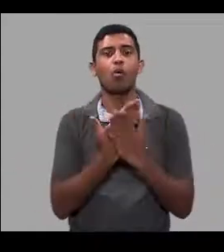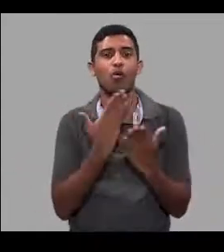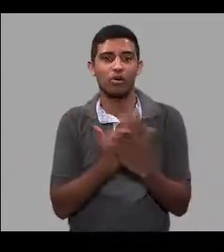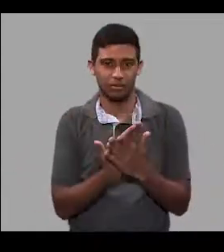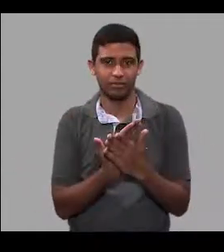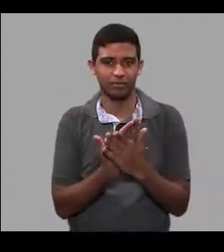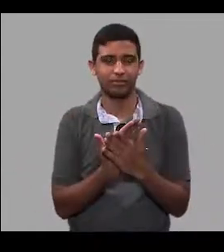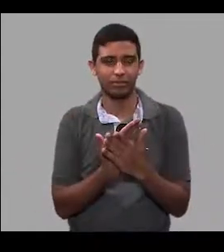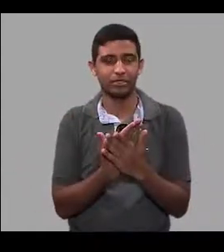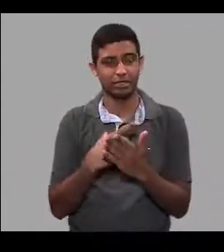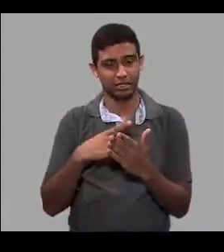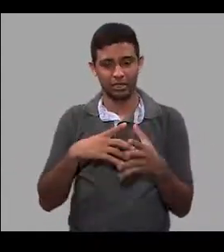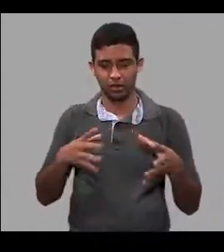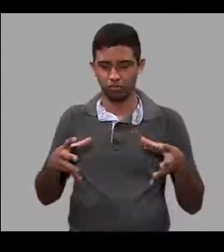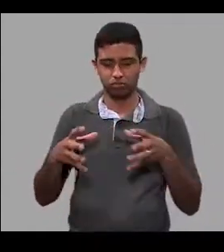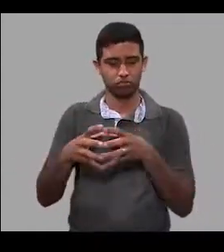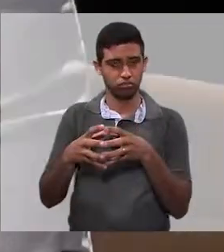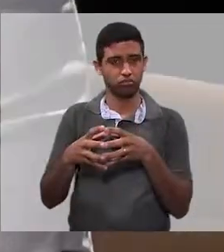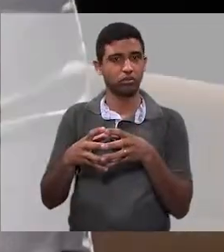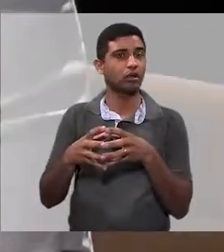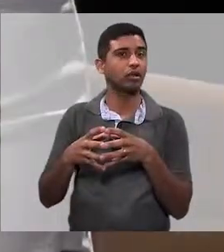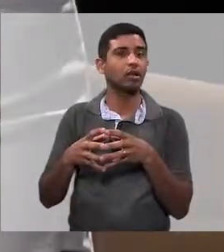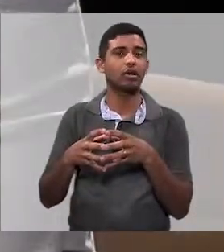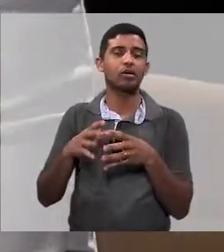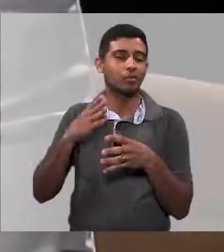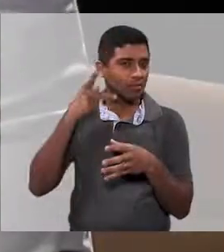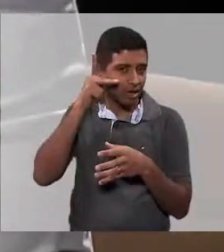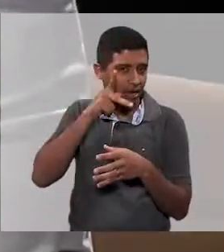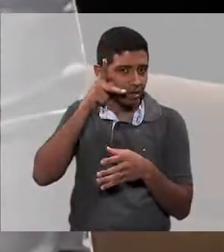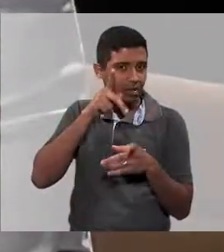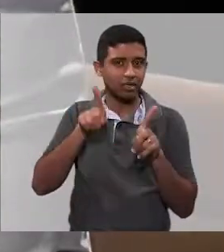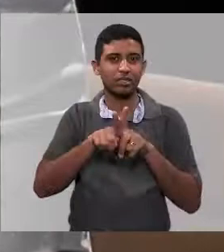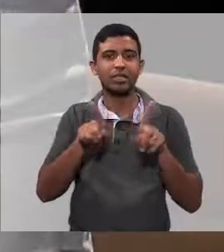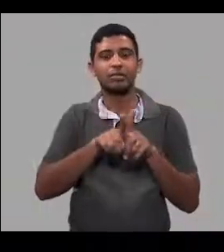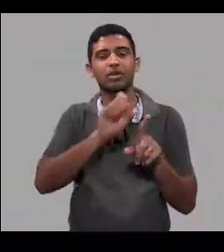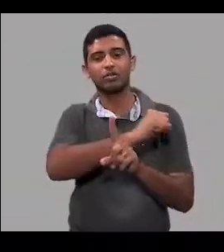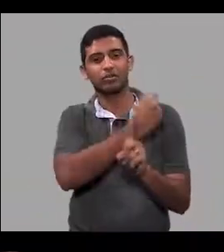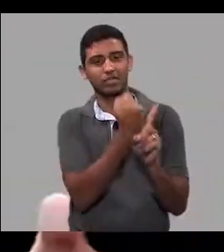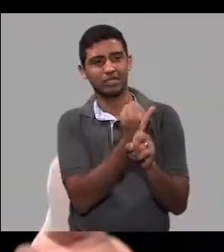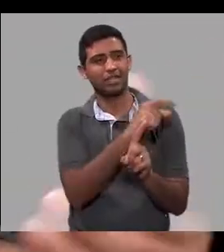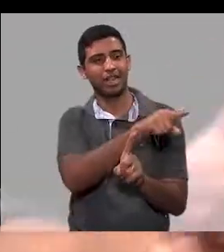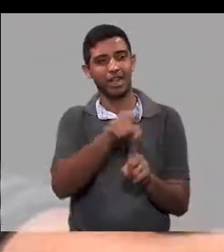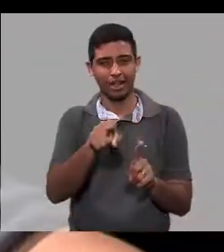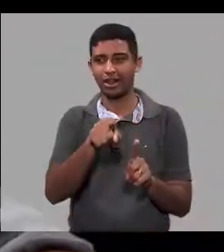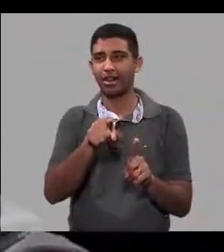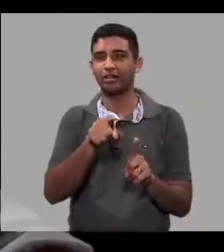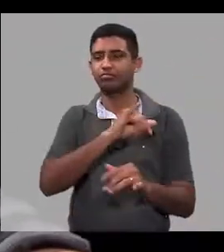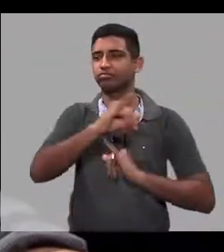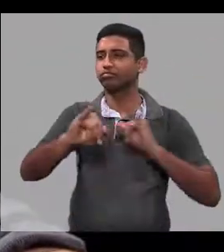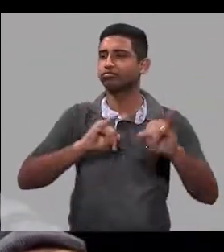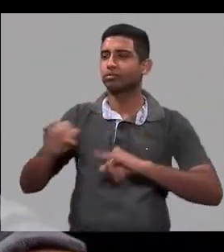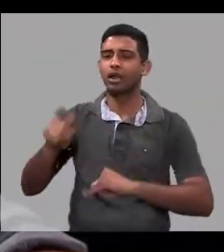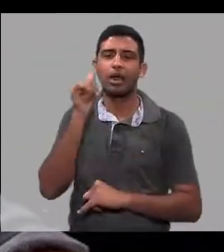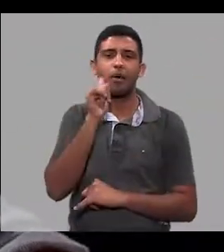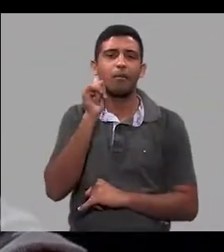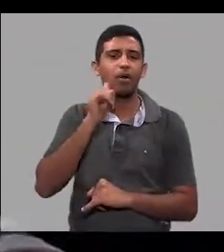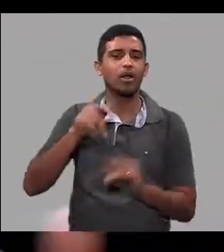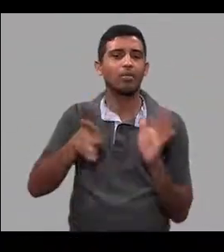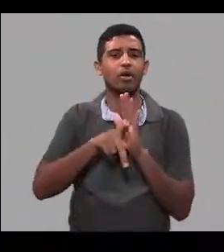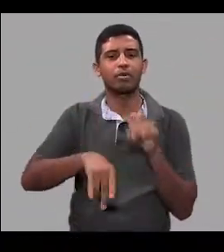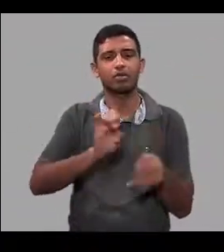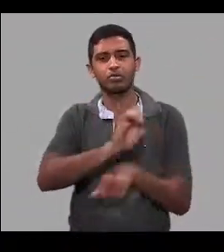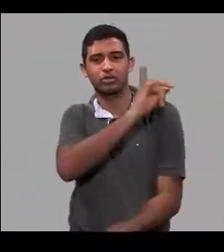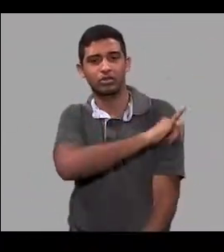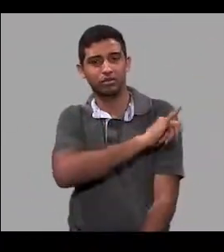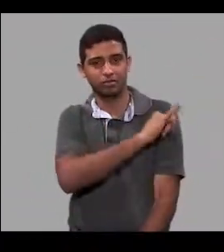composta paritariamente por parlamentares e pela sociedade civil, organizada, mulheres indicadas pelo Fórum Estadual de Mulheres Negras do Rio de